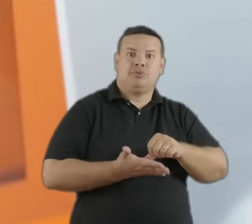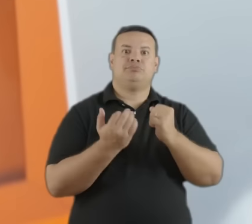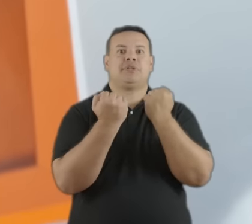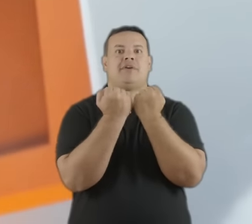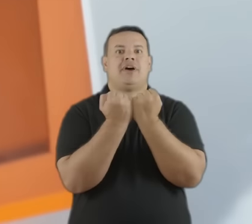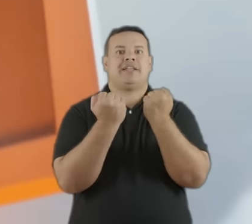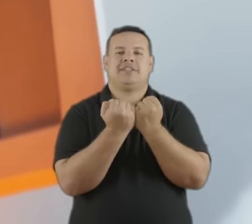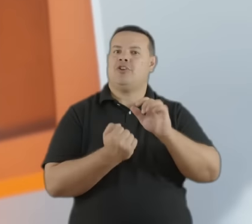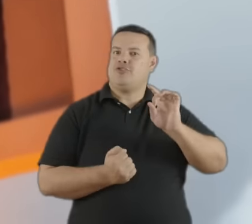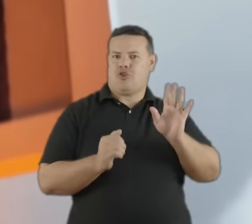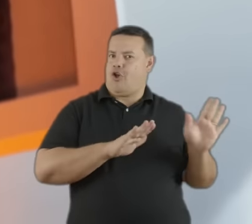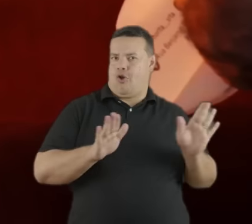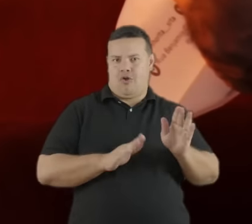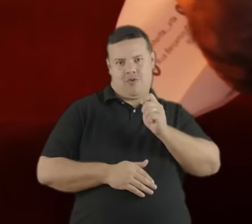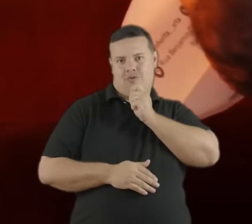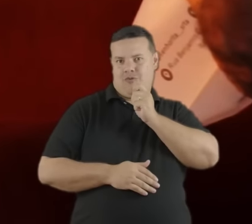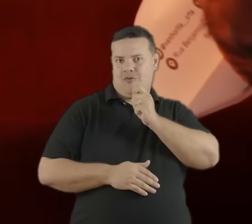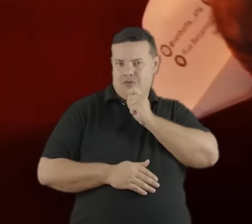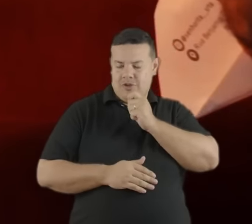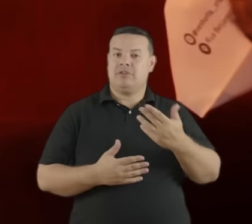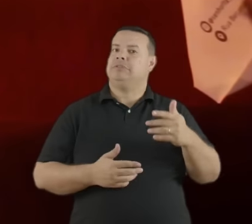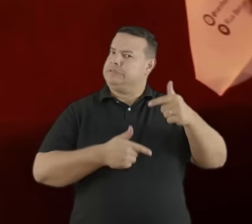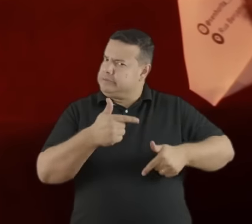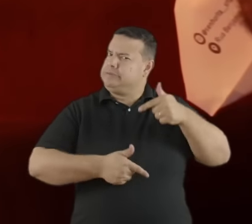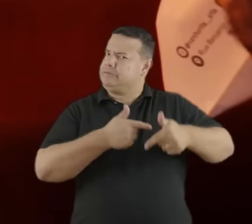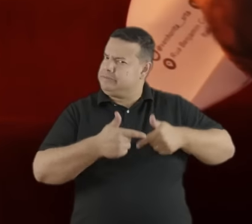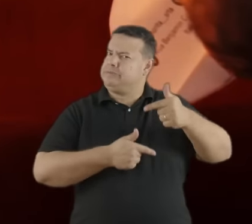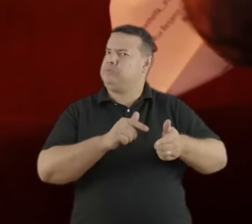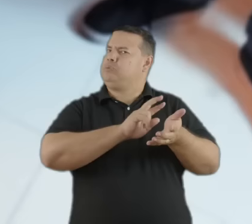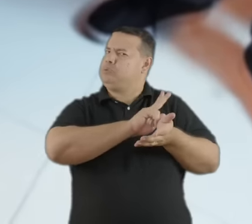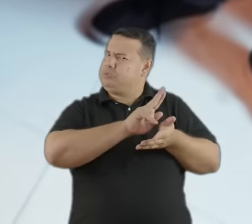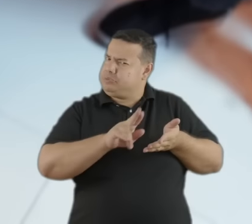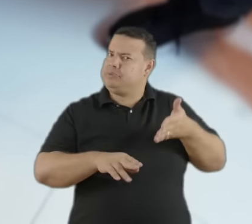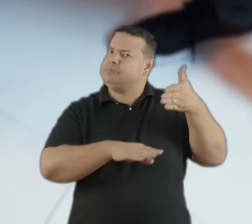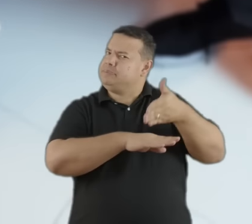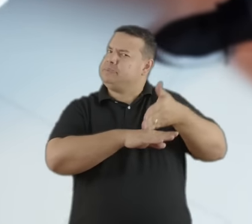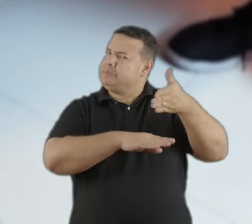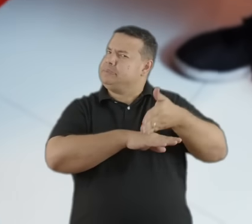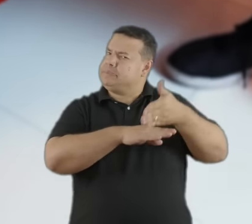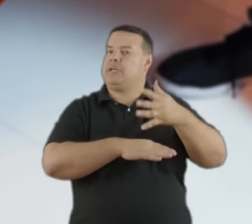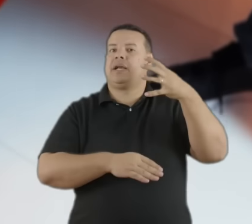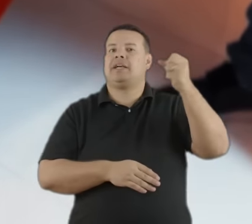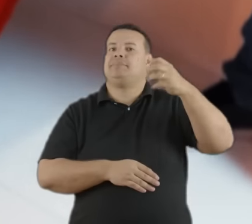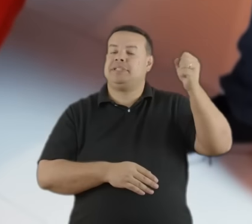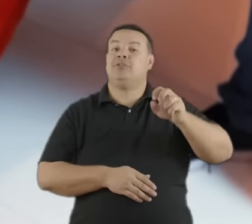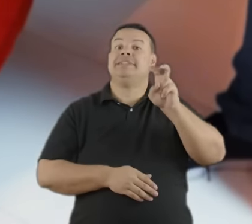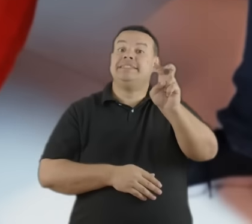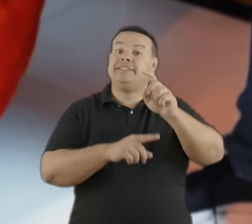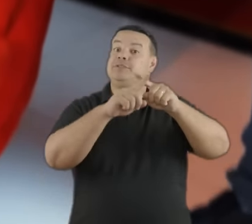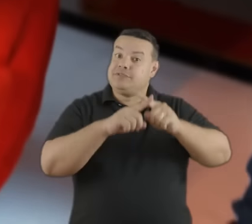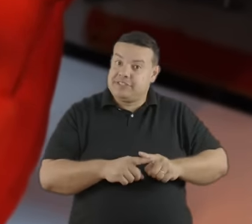à exceção de goleiro. Possui larga folha de serviços prestados ao tricolor da Serra, tendo sido pentacampeão